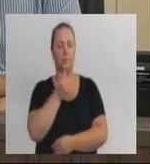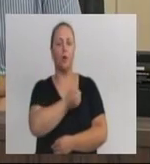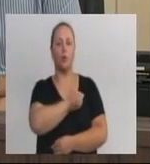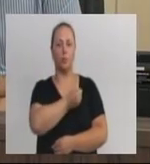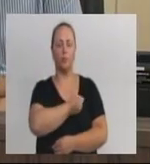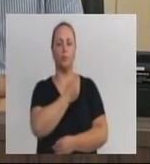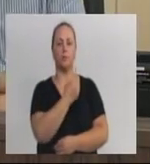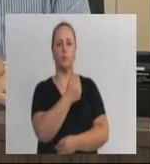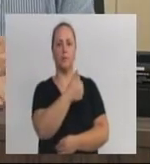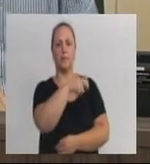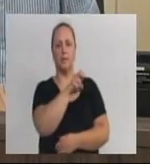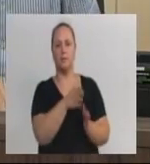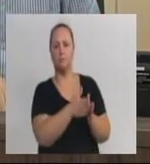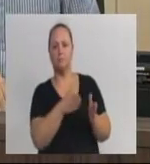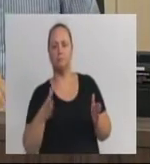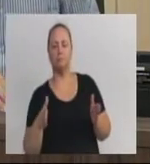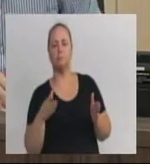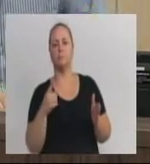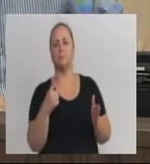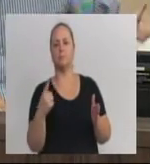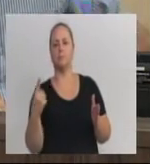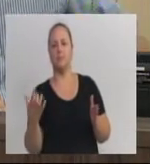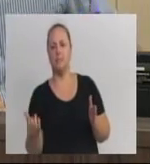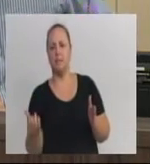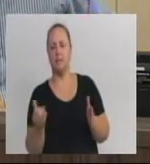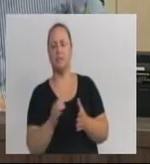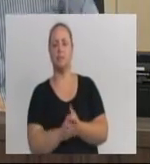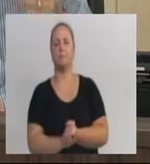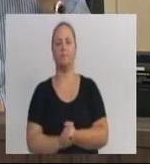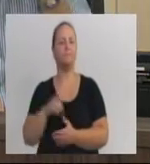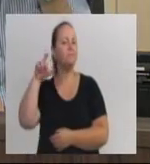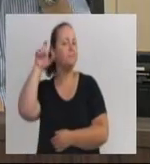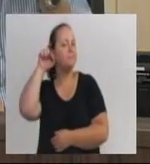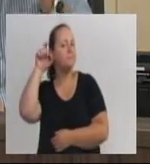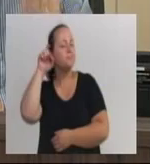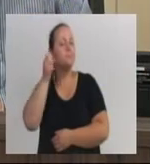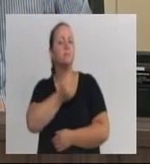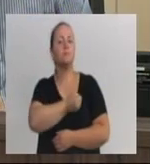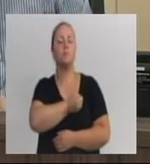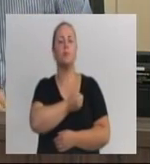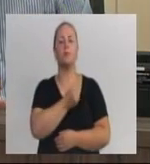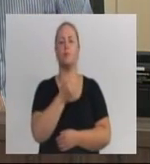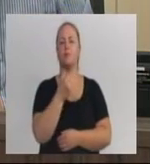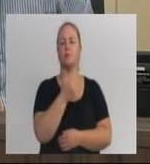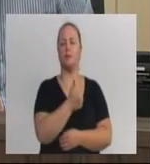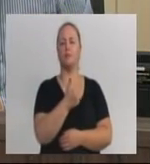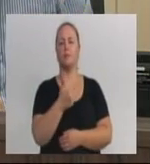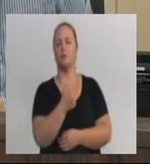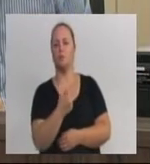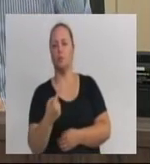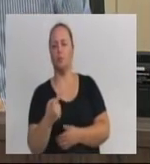115/2016. Vereador Jens Jürgen Mantel, 121/2016. Marco Antônio Van Hovsk,